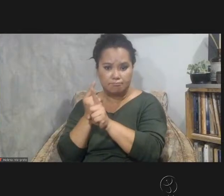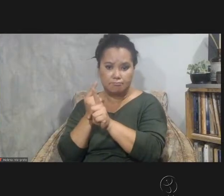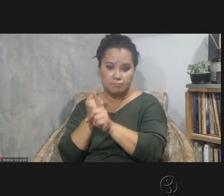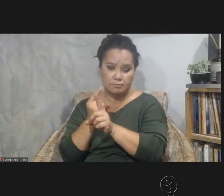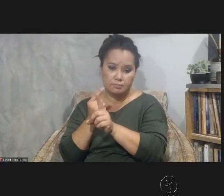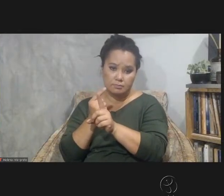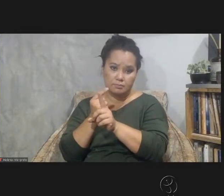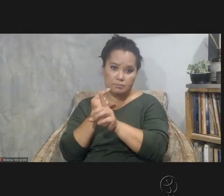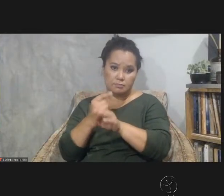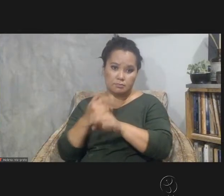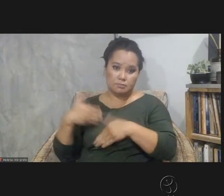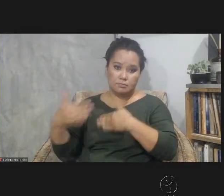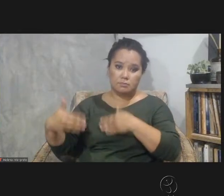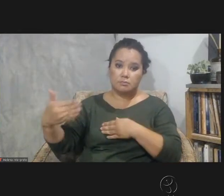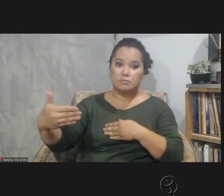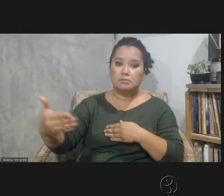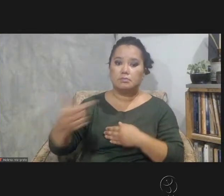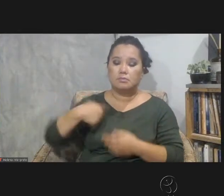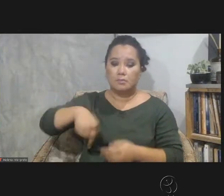aqui.